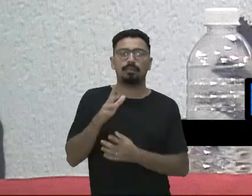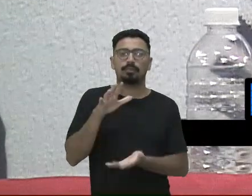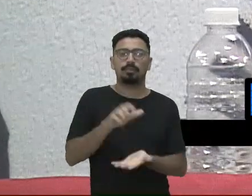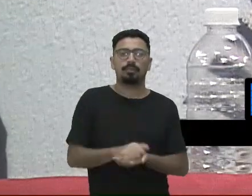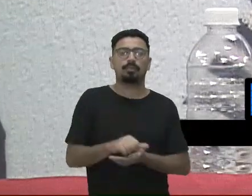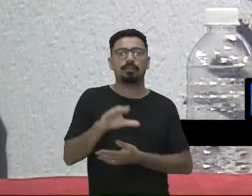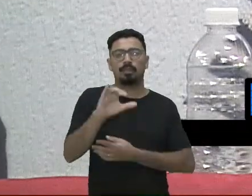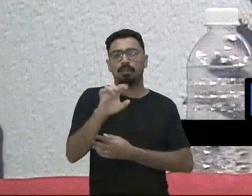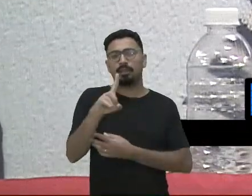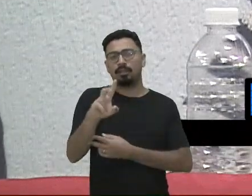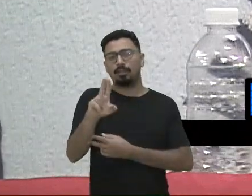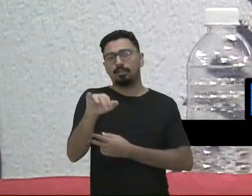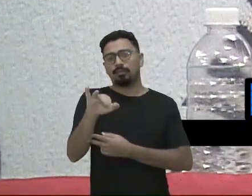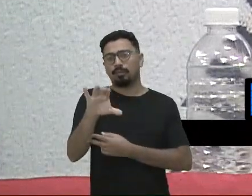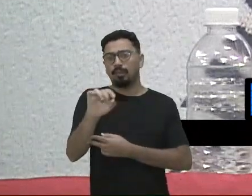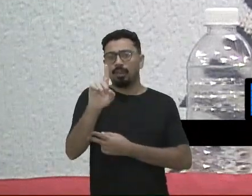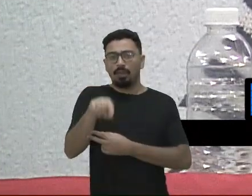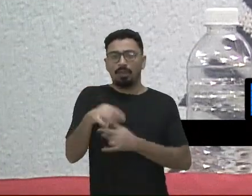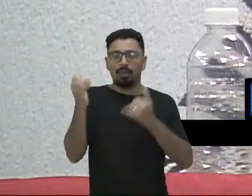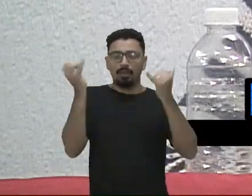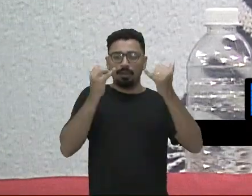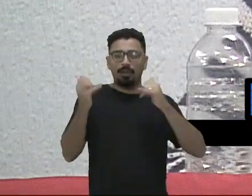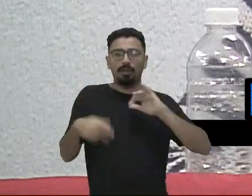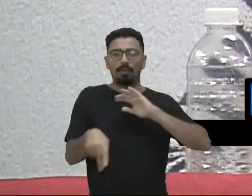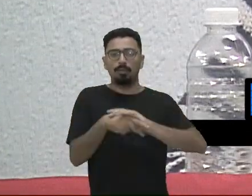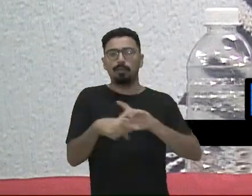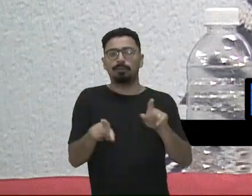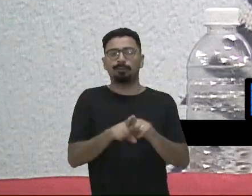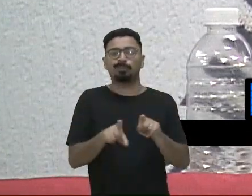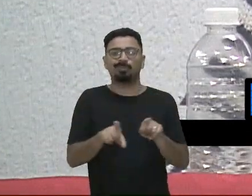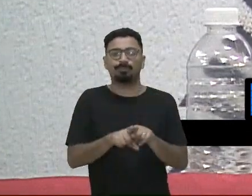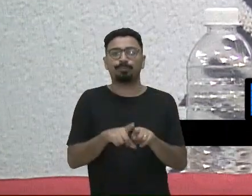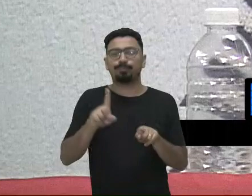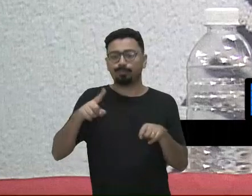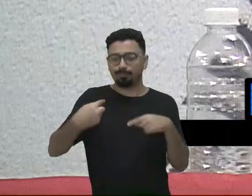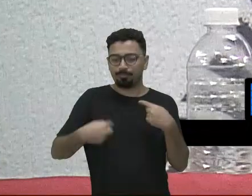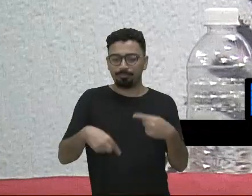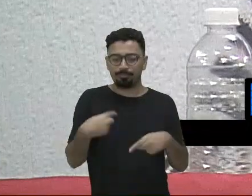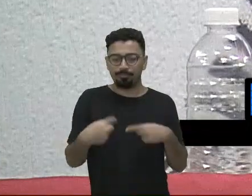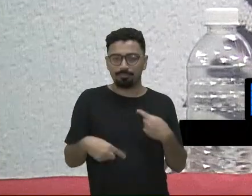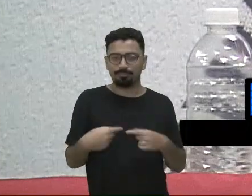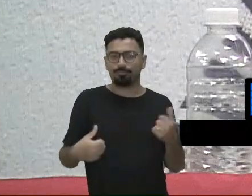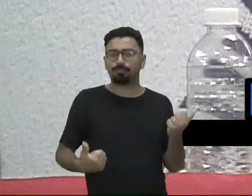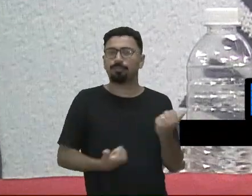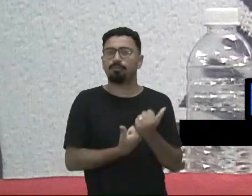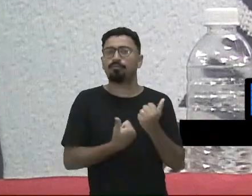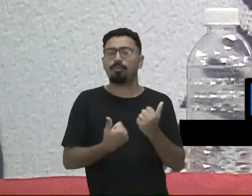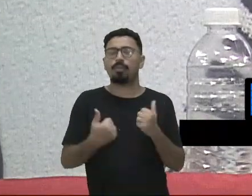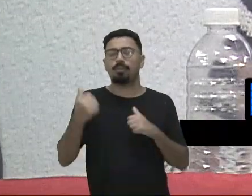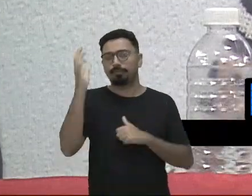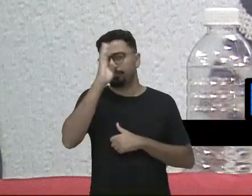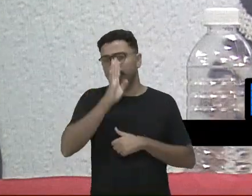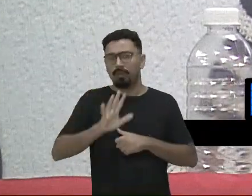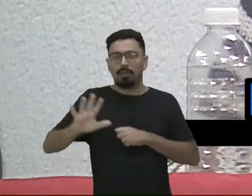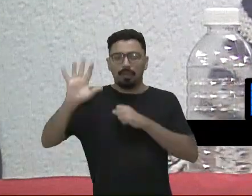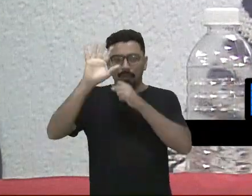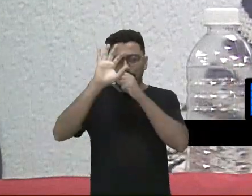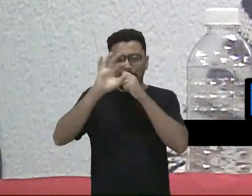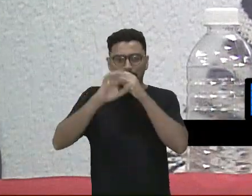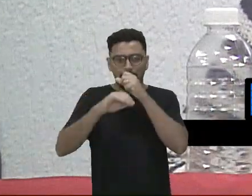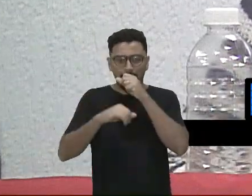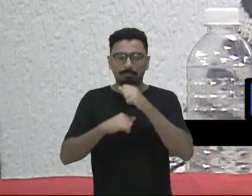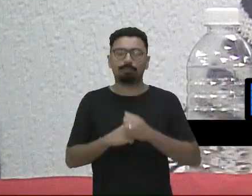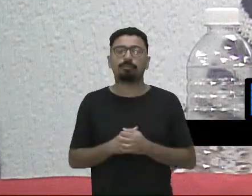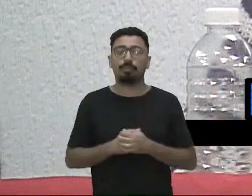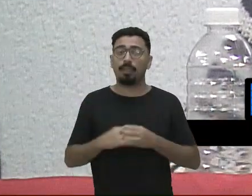Único, que é o nosso banco de dados da política de assistência em âmbito nacional. É através daquele banco de dados